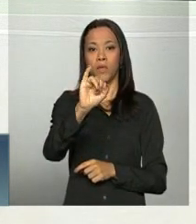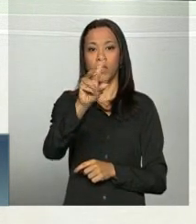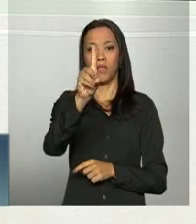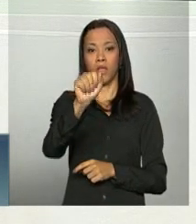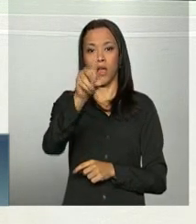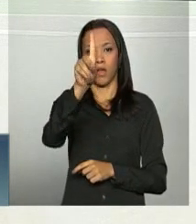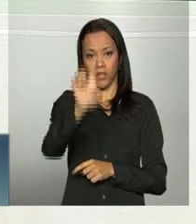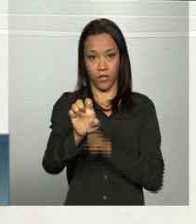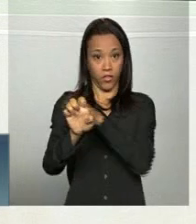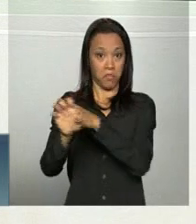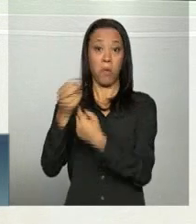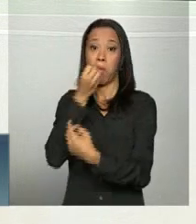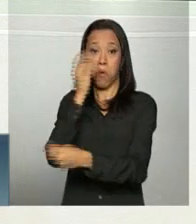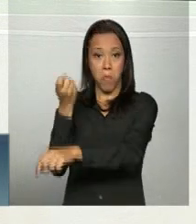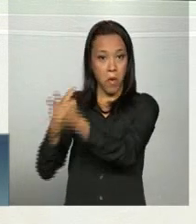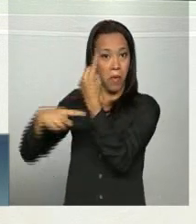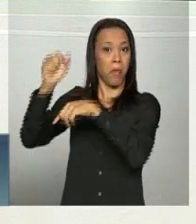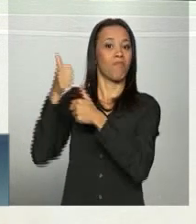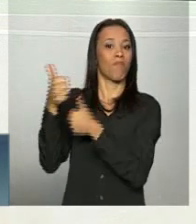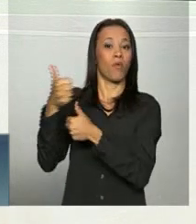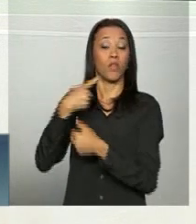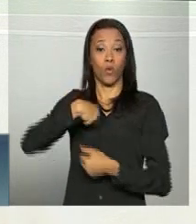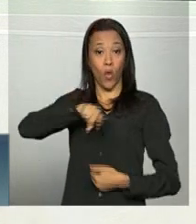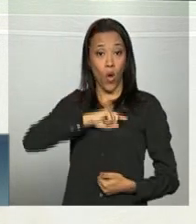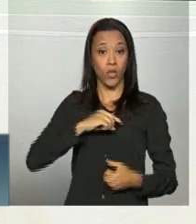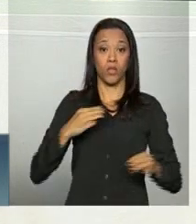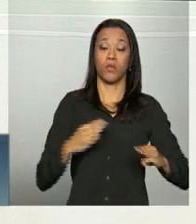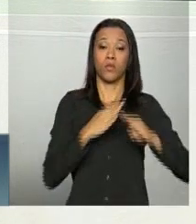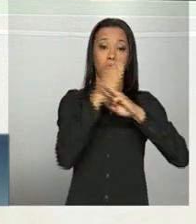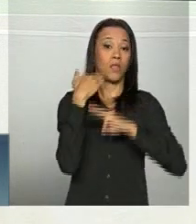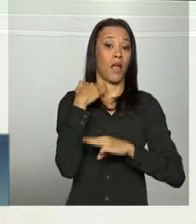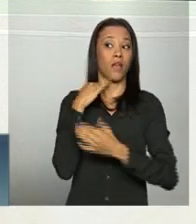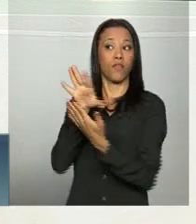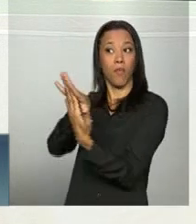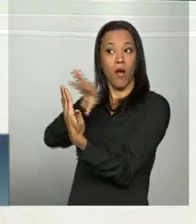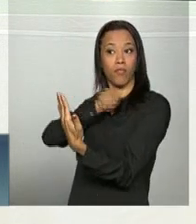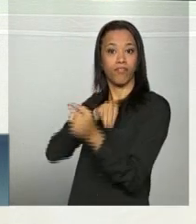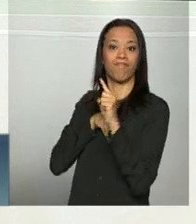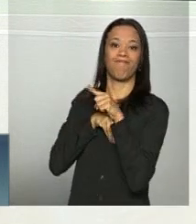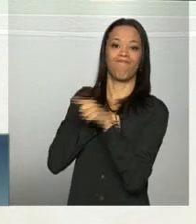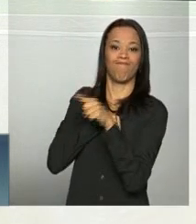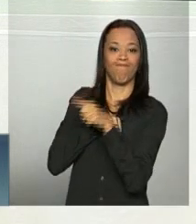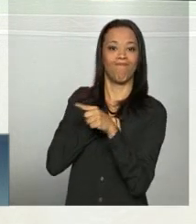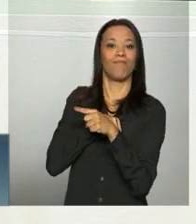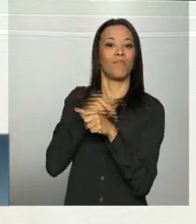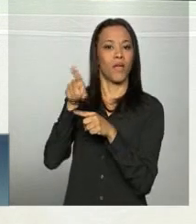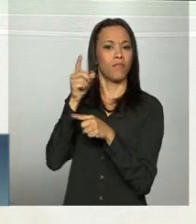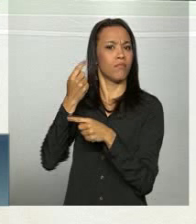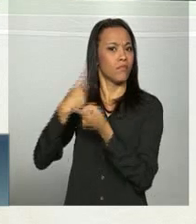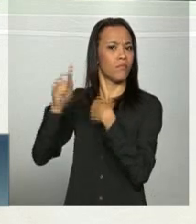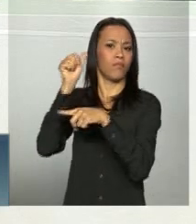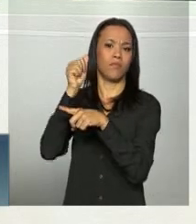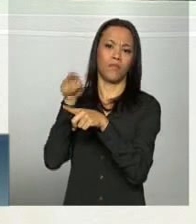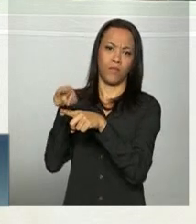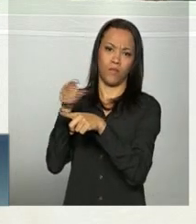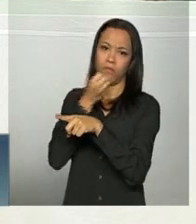que foi feito. Então, o parâmetro básico para o estudo será